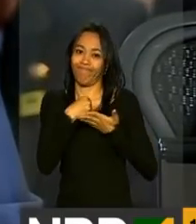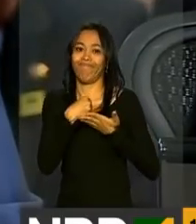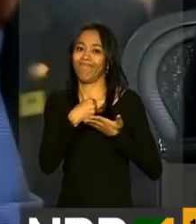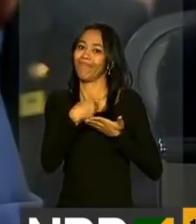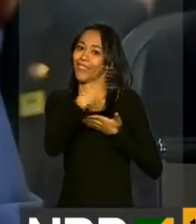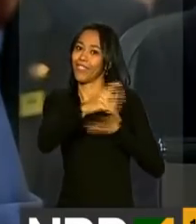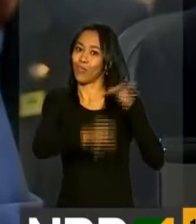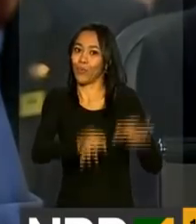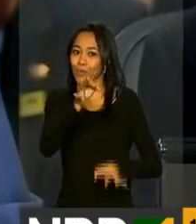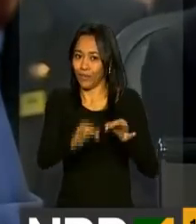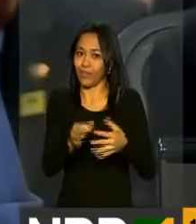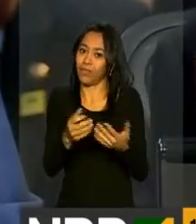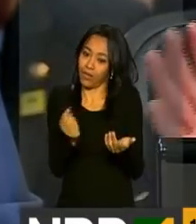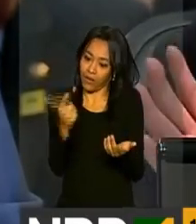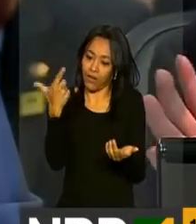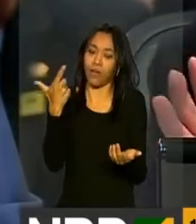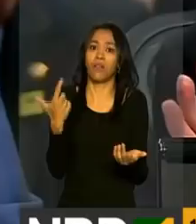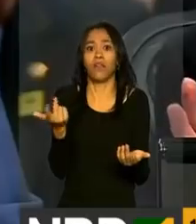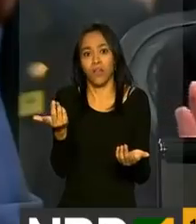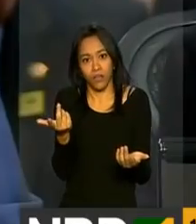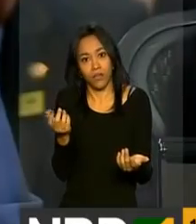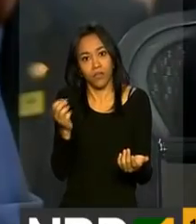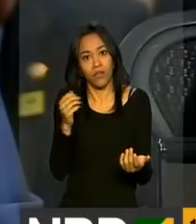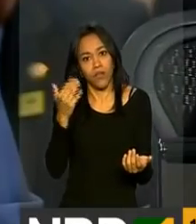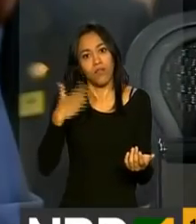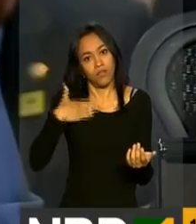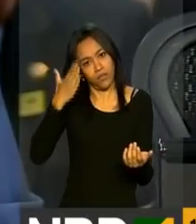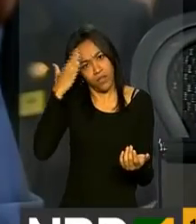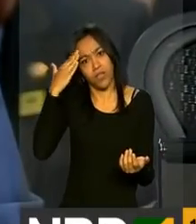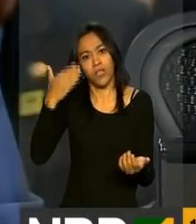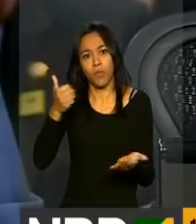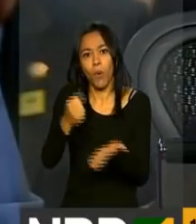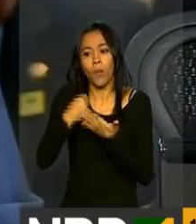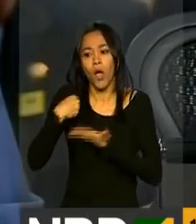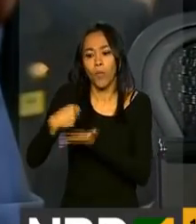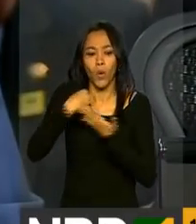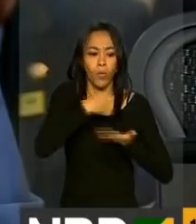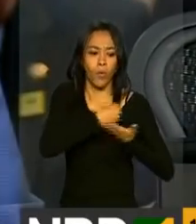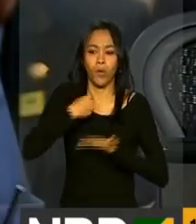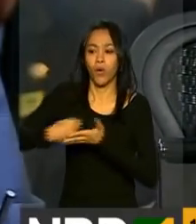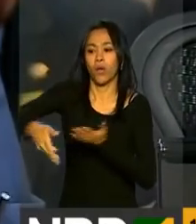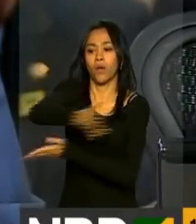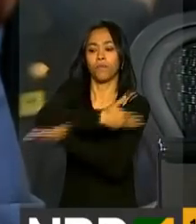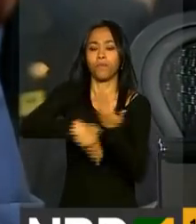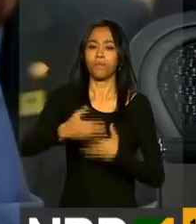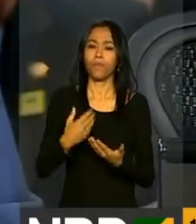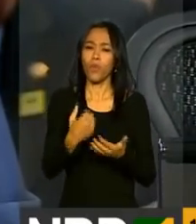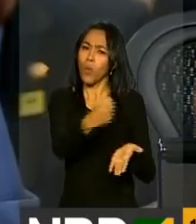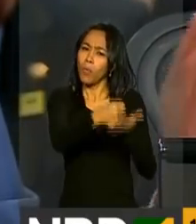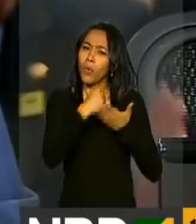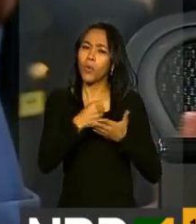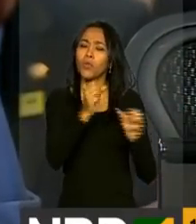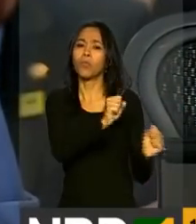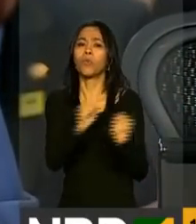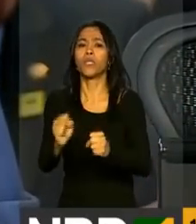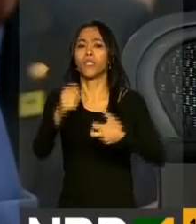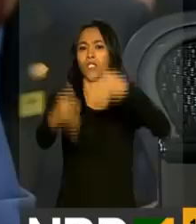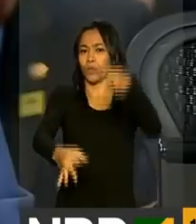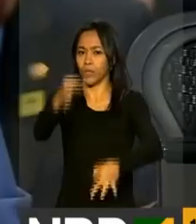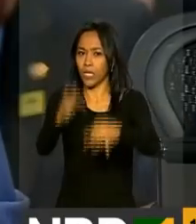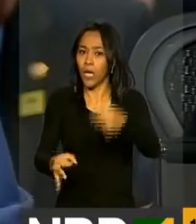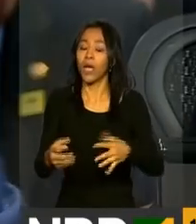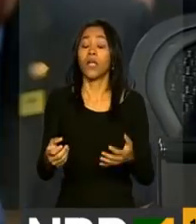dizendo o óbvio que a colaboração sempre existiu não é mas a colaboração do poder judiciário a colaboração da procuradoria